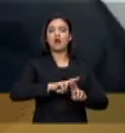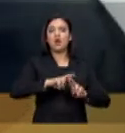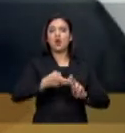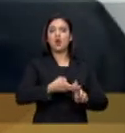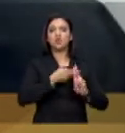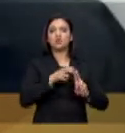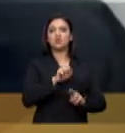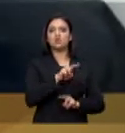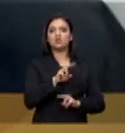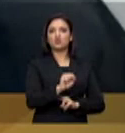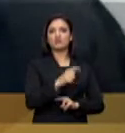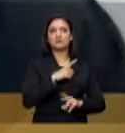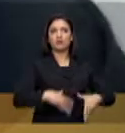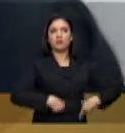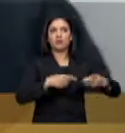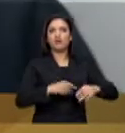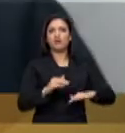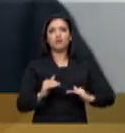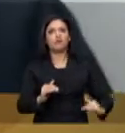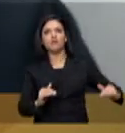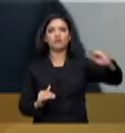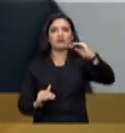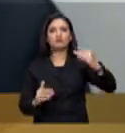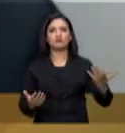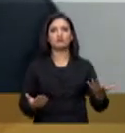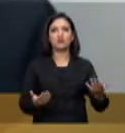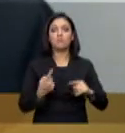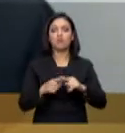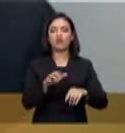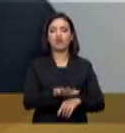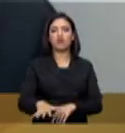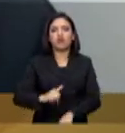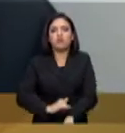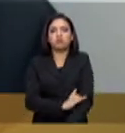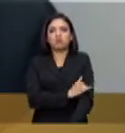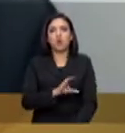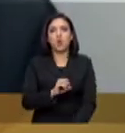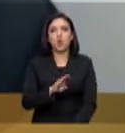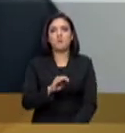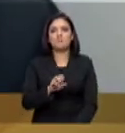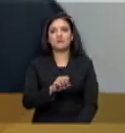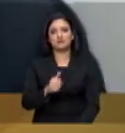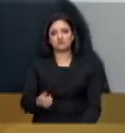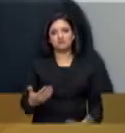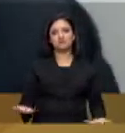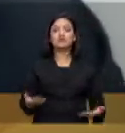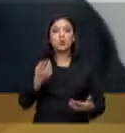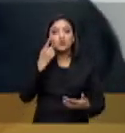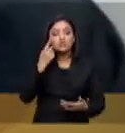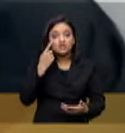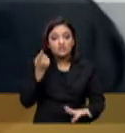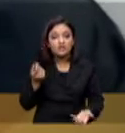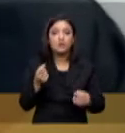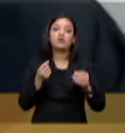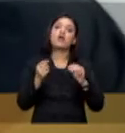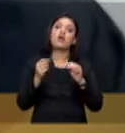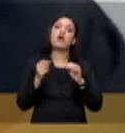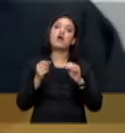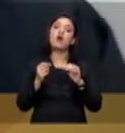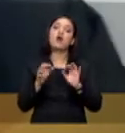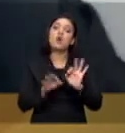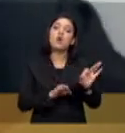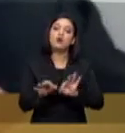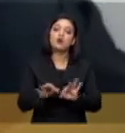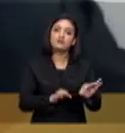Obesidade essa que é comprovada empiricamente pela Organização Mundial de Saúde, Organização Pan-Americana de Saúde e pelas autoridades